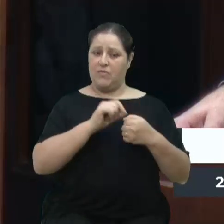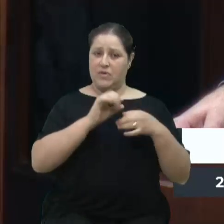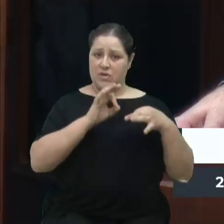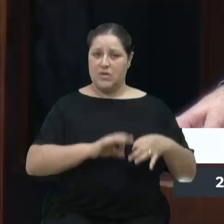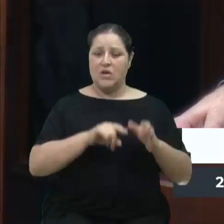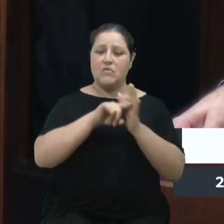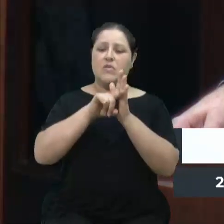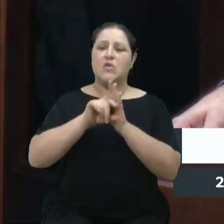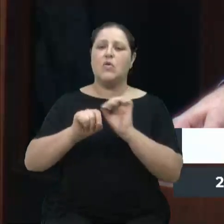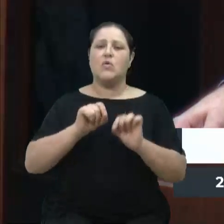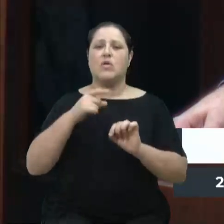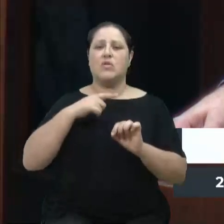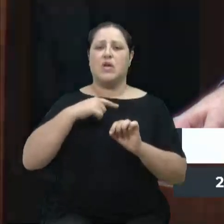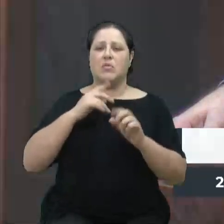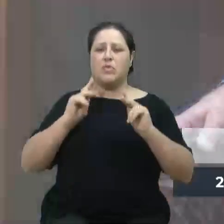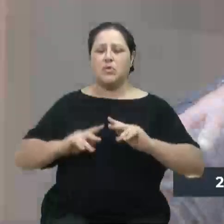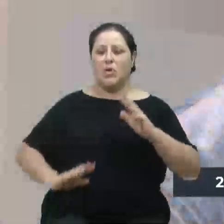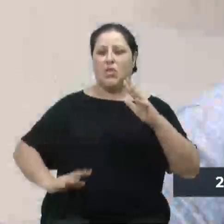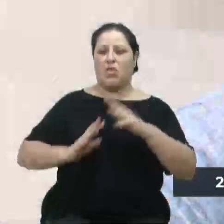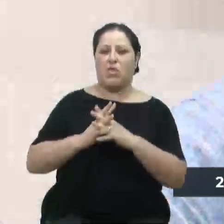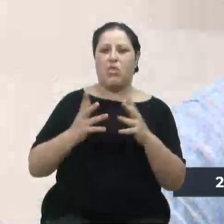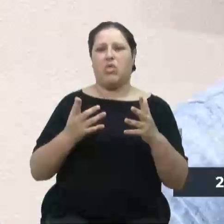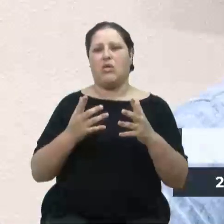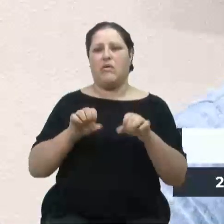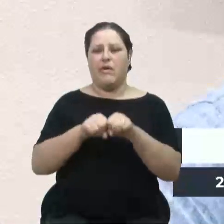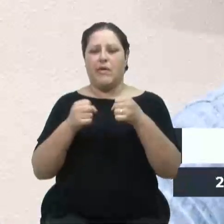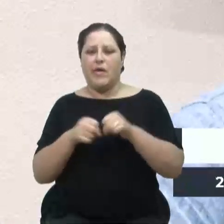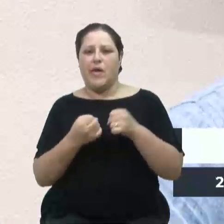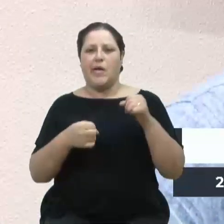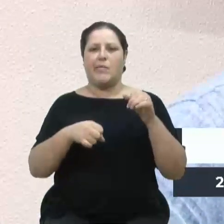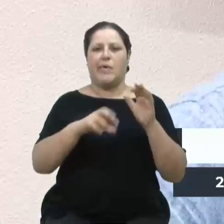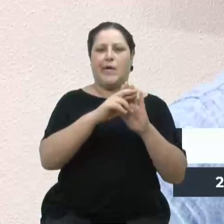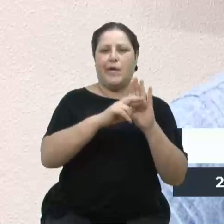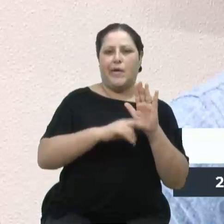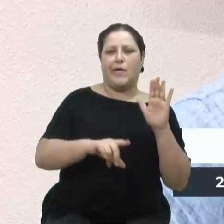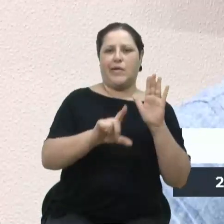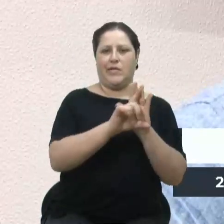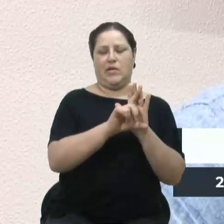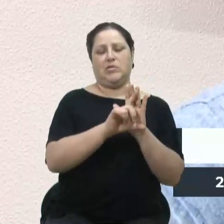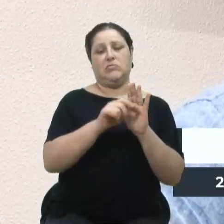decoro, sem nenhum outro motivo que não fosse a legalidade. E